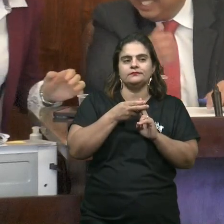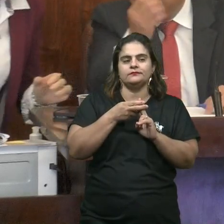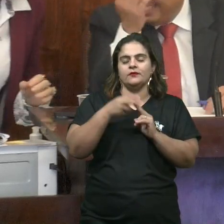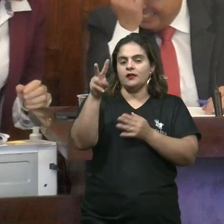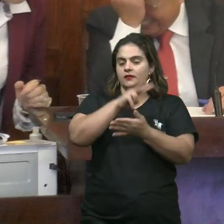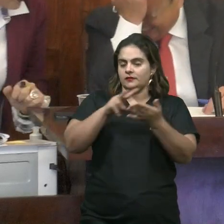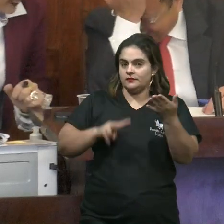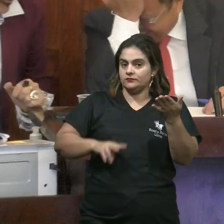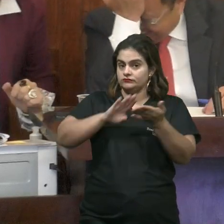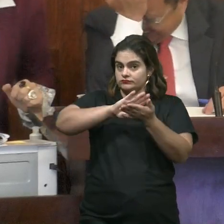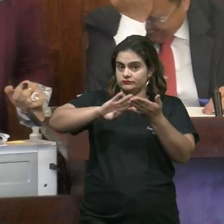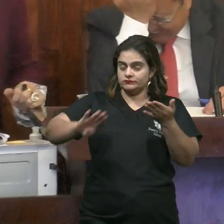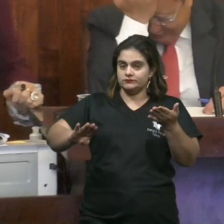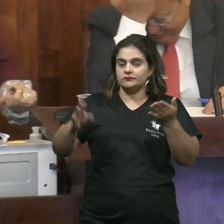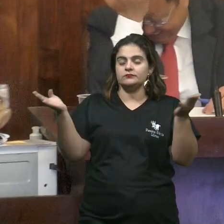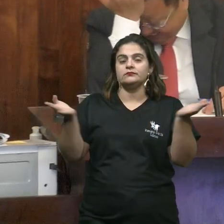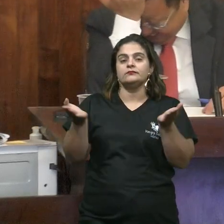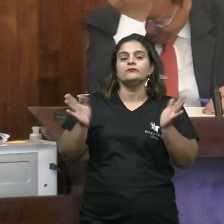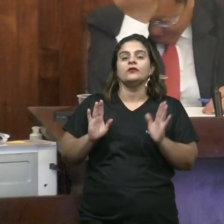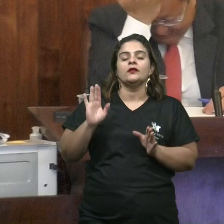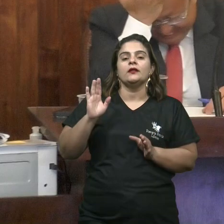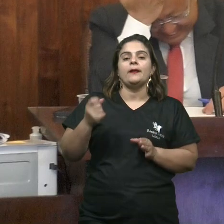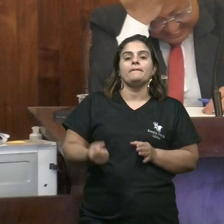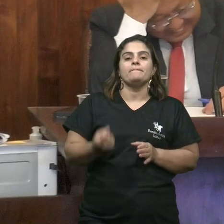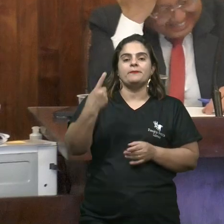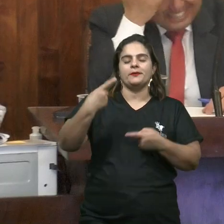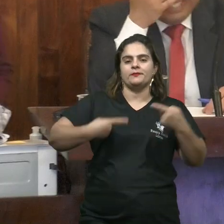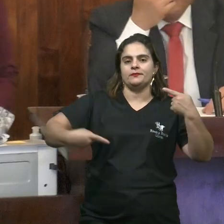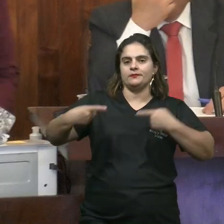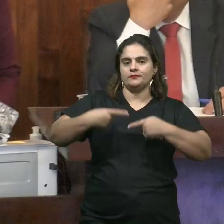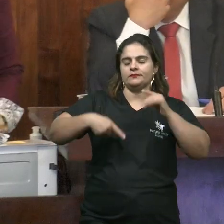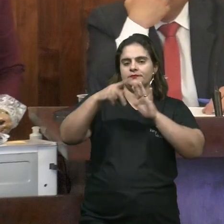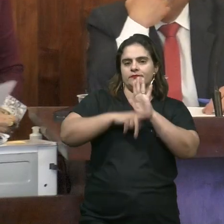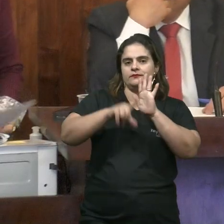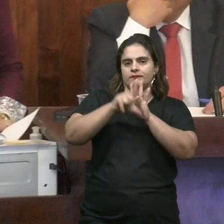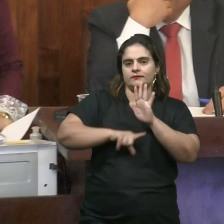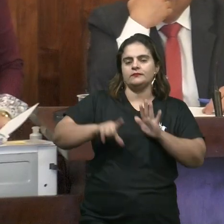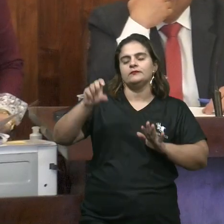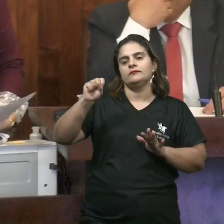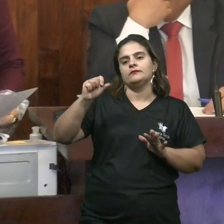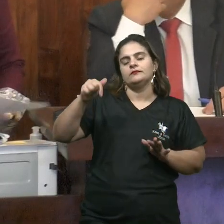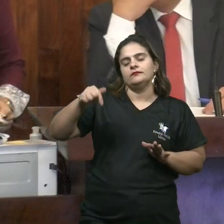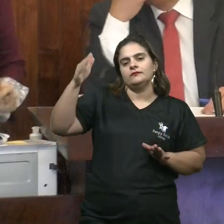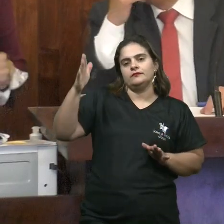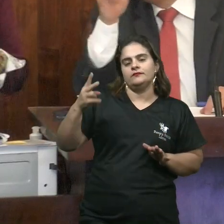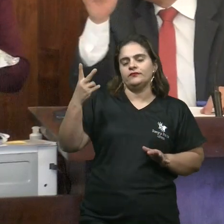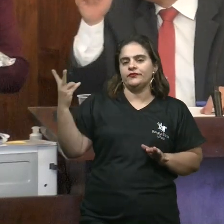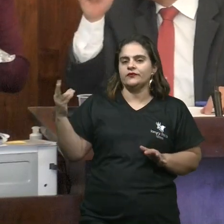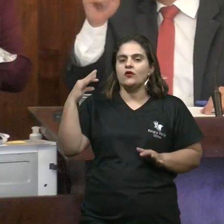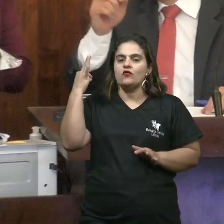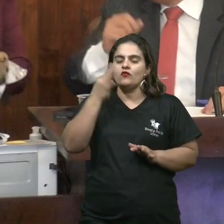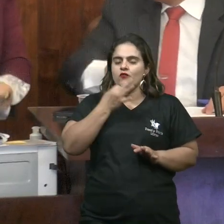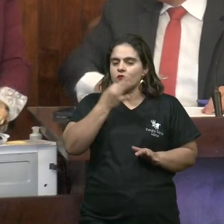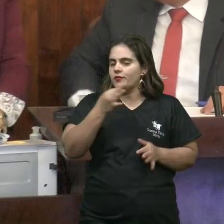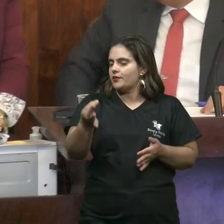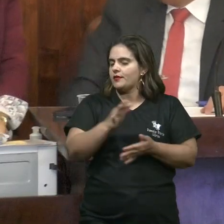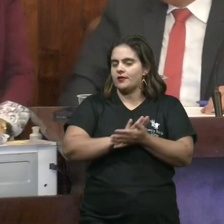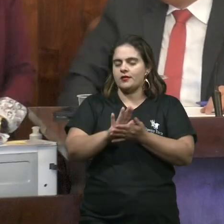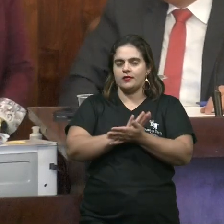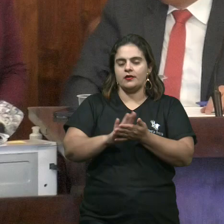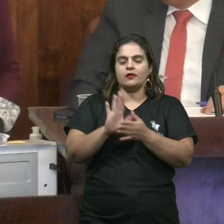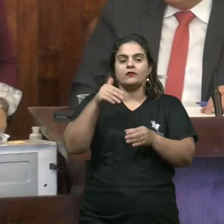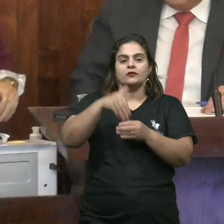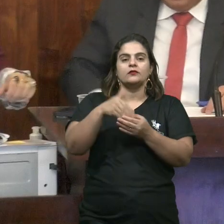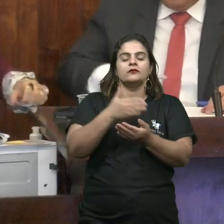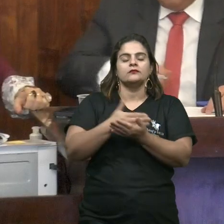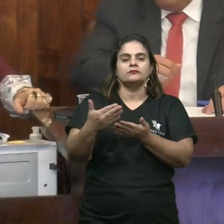Dispensada a leitura, está em primeira discussão para projeto de lei 87-2024. Não havendo vereadores inscritos, está iniciada a discussão e está